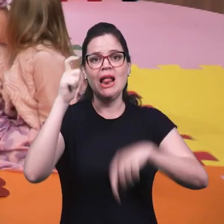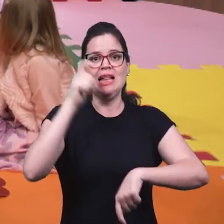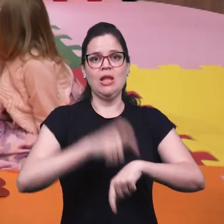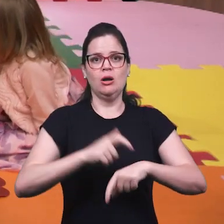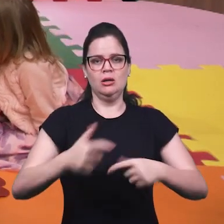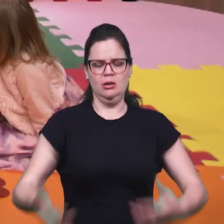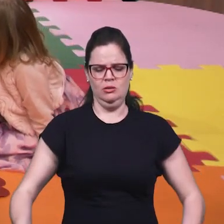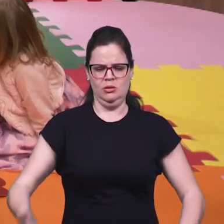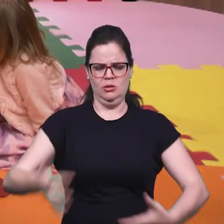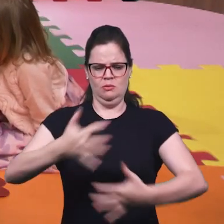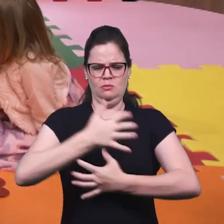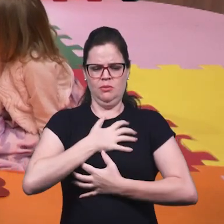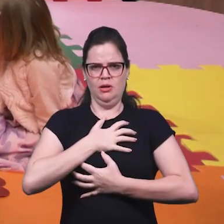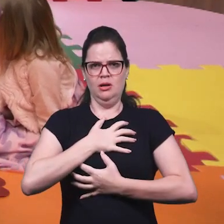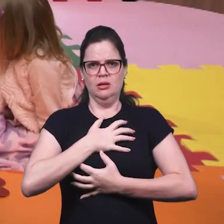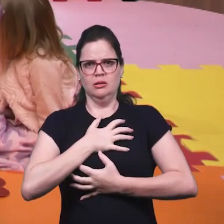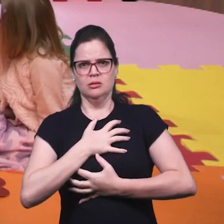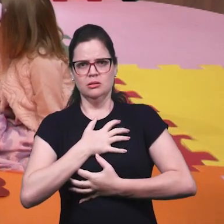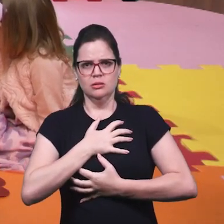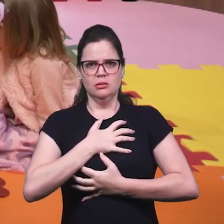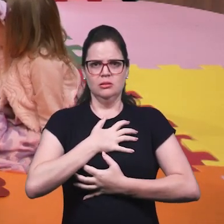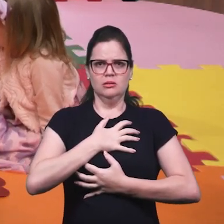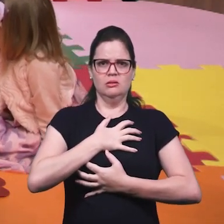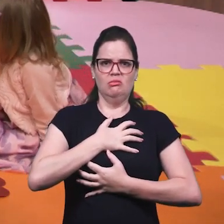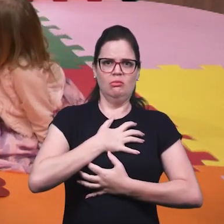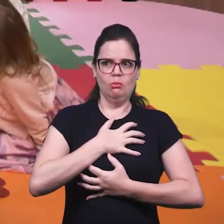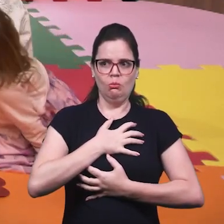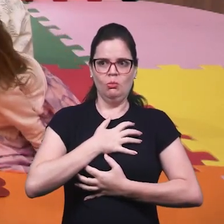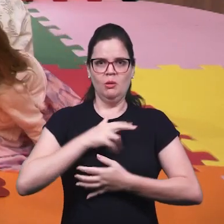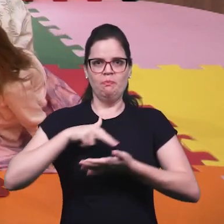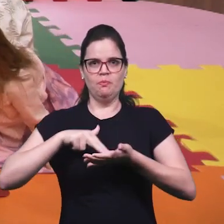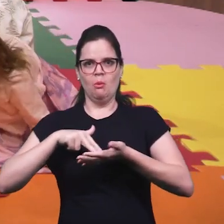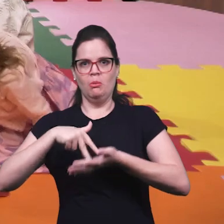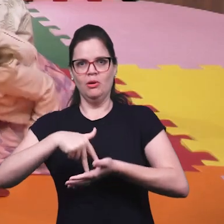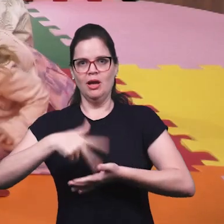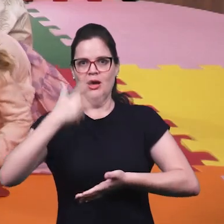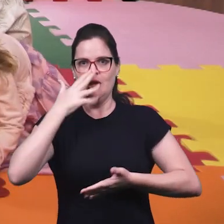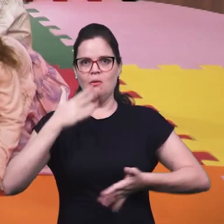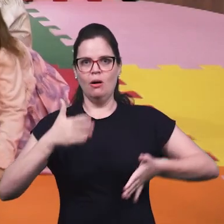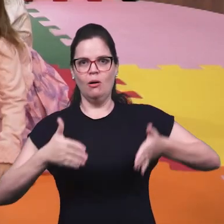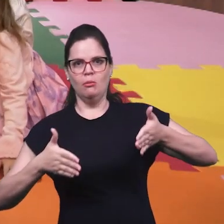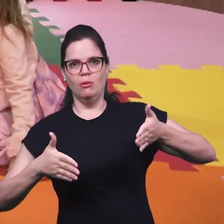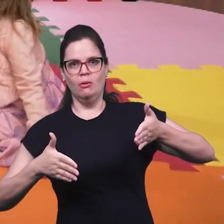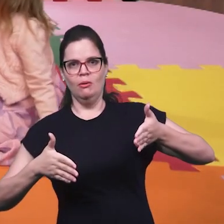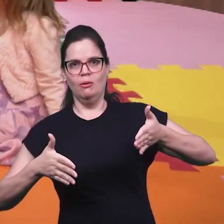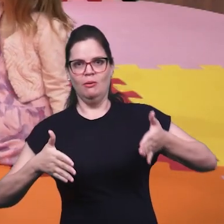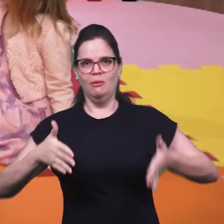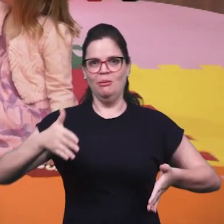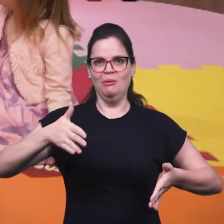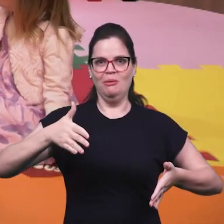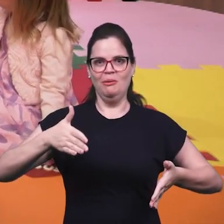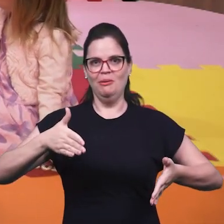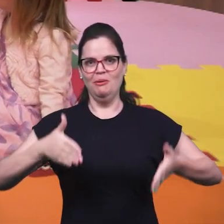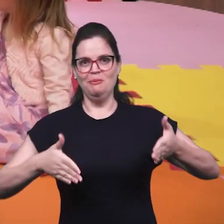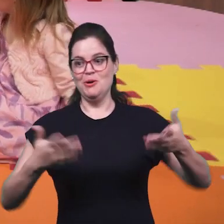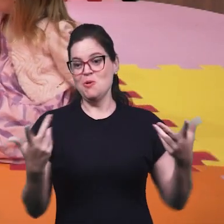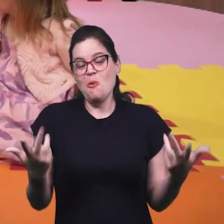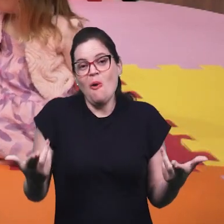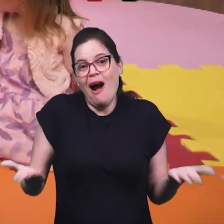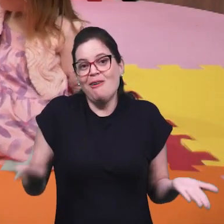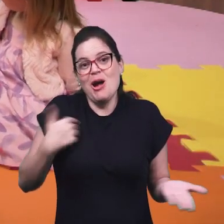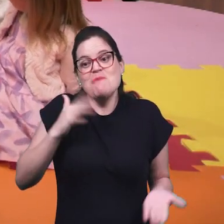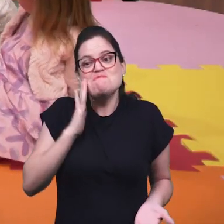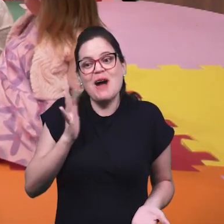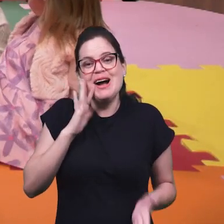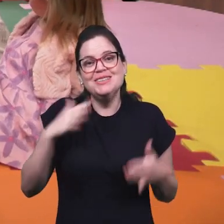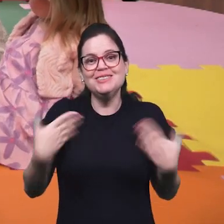ele nem conseguia andar. Eu fico imaginando que devia ser igual um robozinho, né? Que não consegue nem se mexer. Aí ele falou com Saul